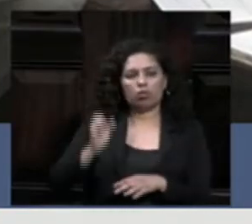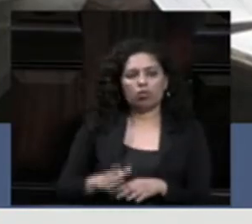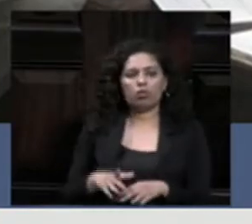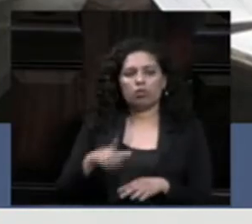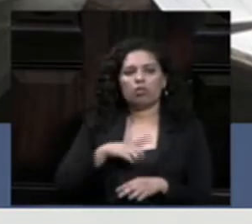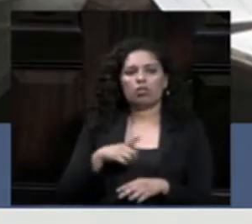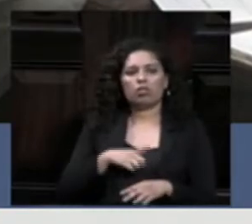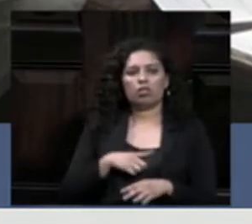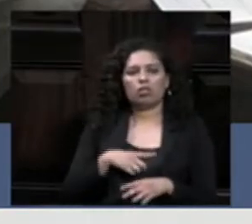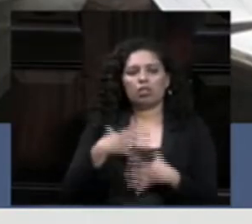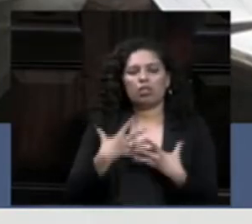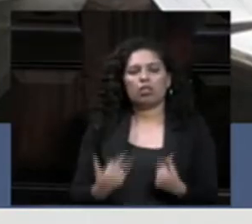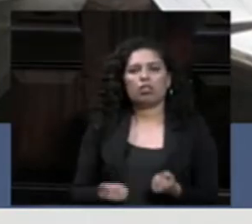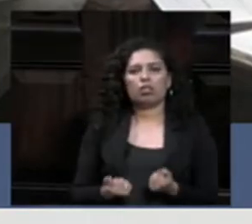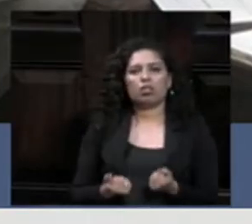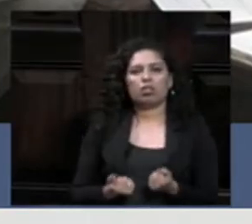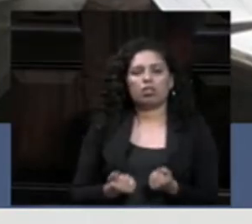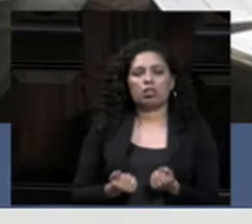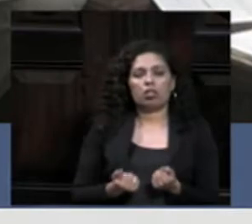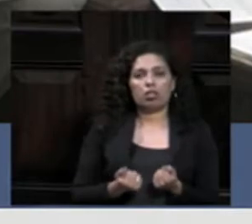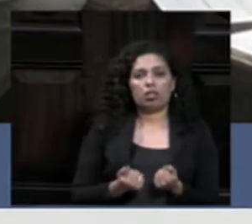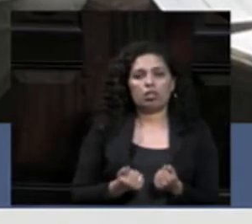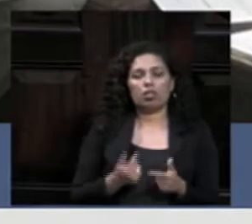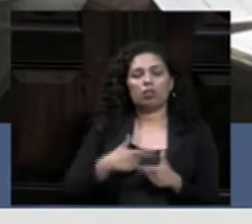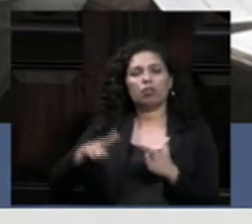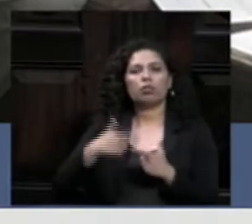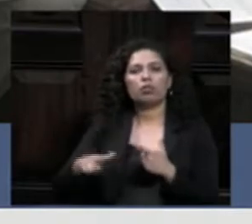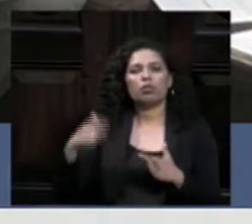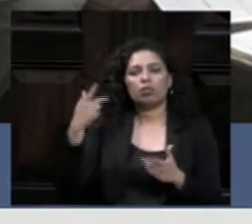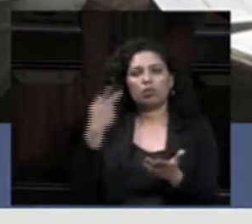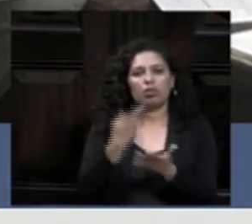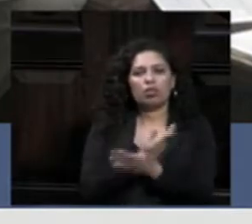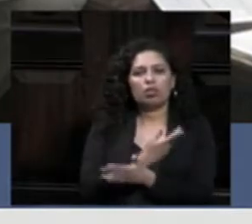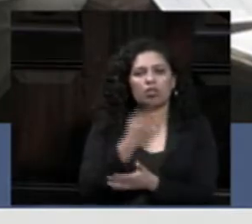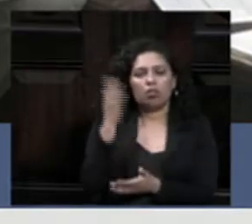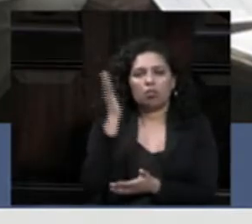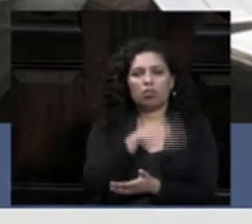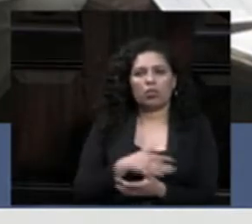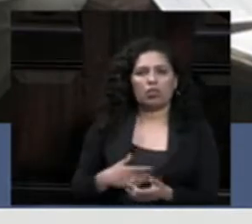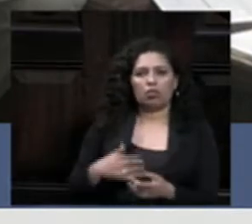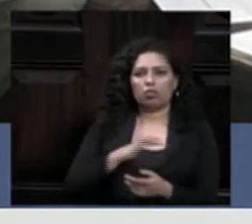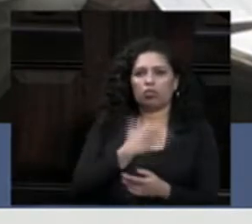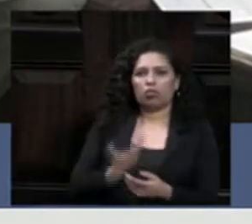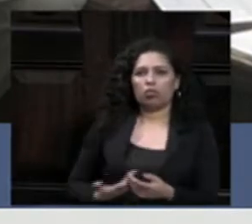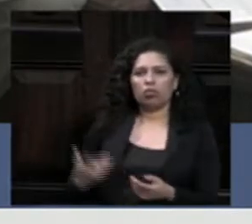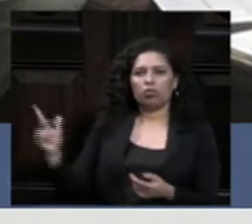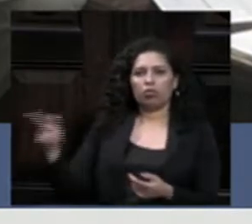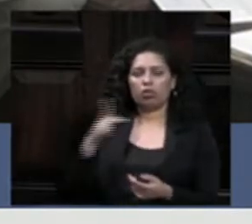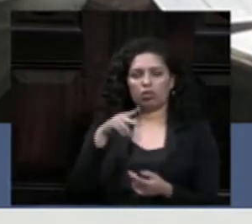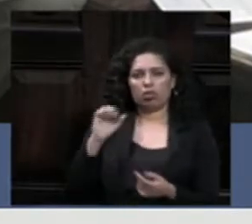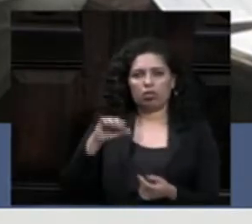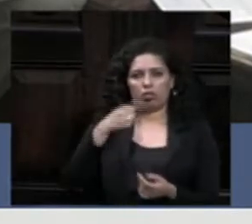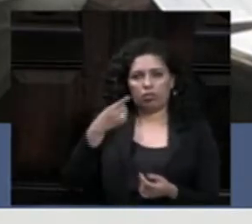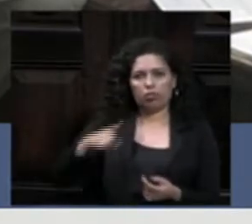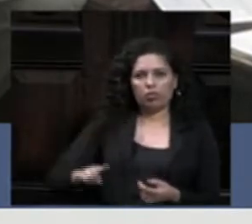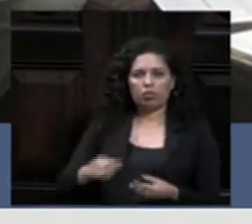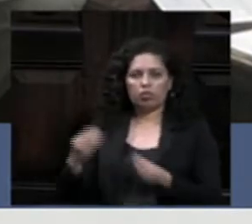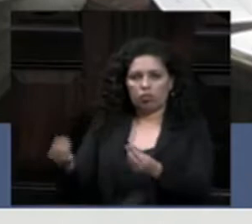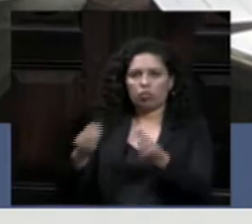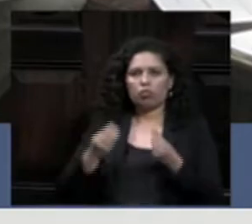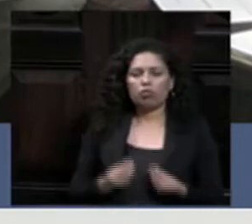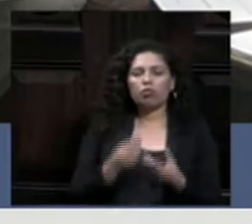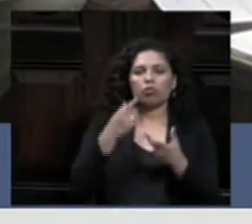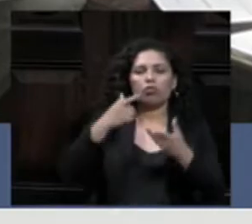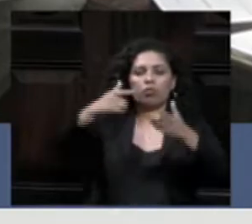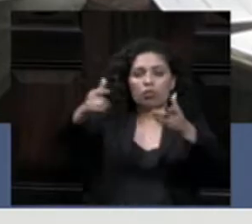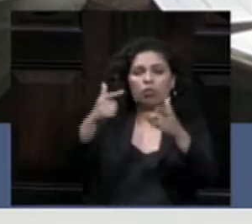que conviver com esse tipo de situação. Esse governo pesão que nos trouxe a essa situação terrível,